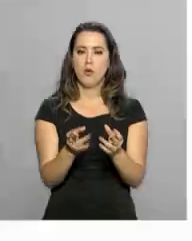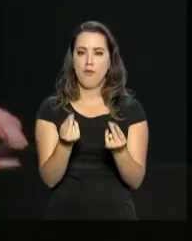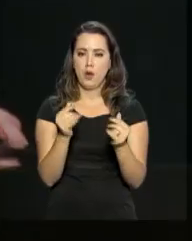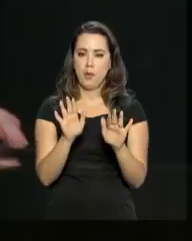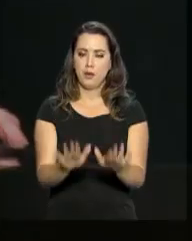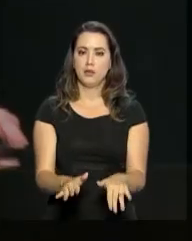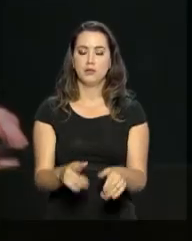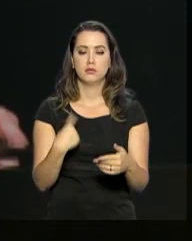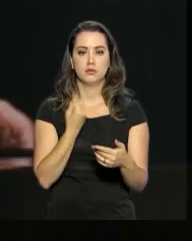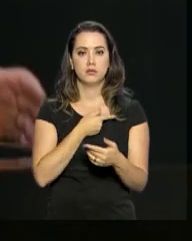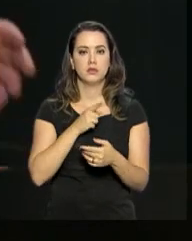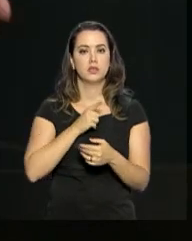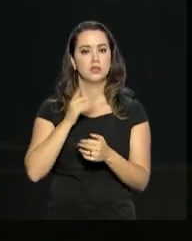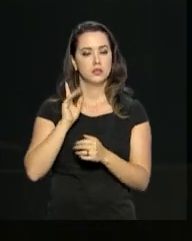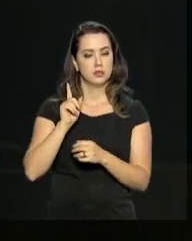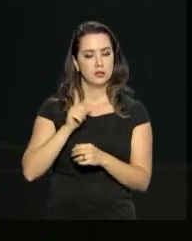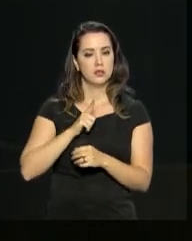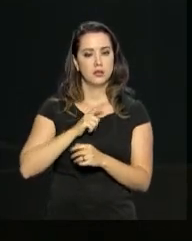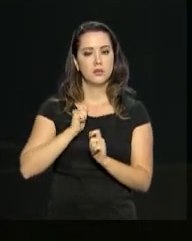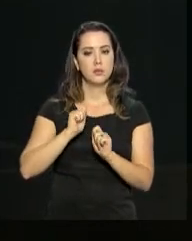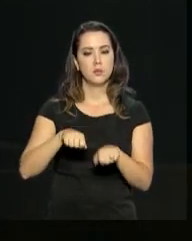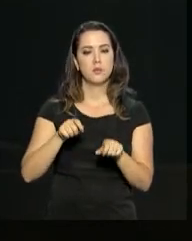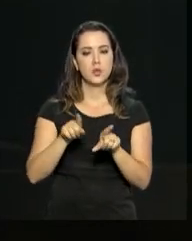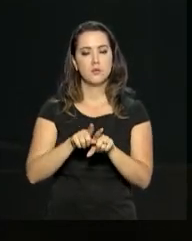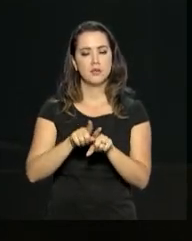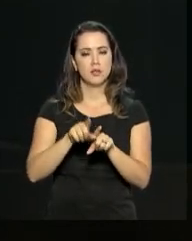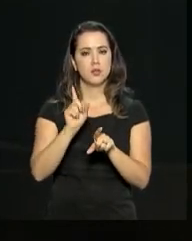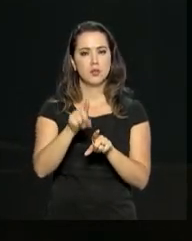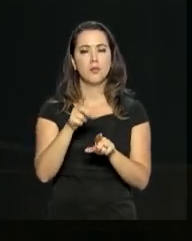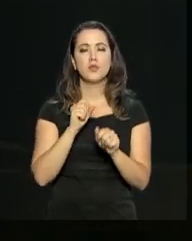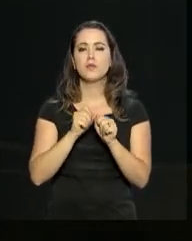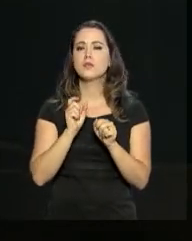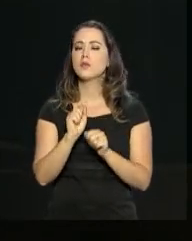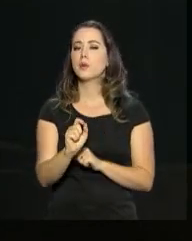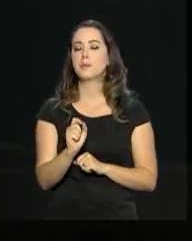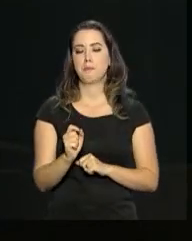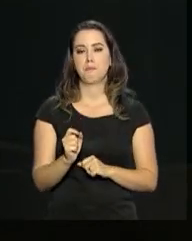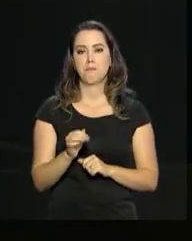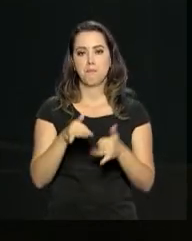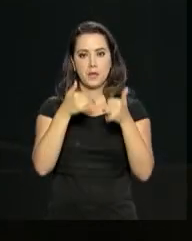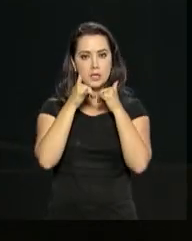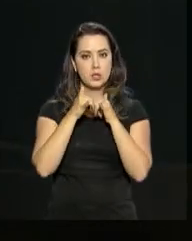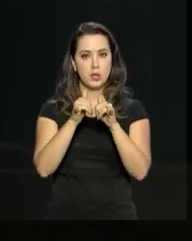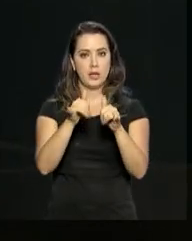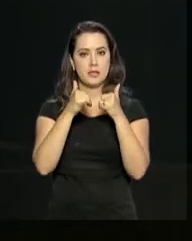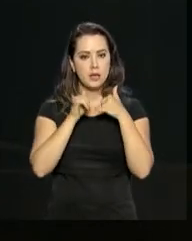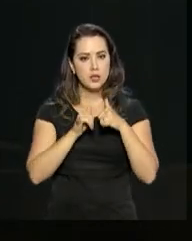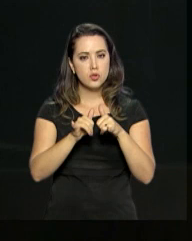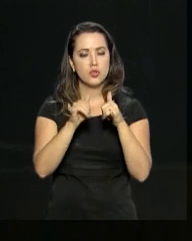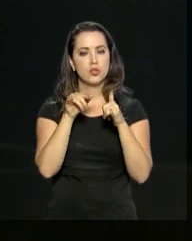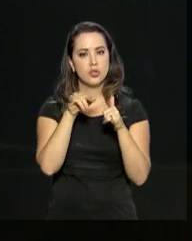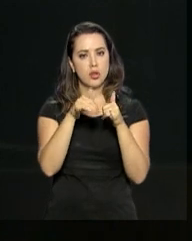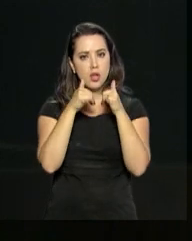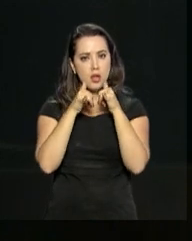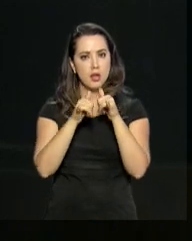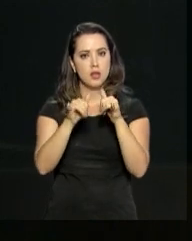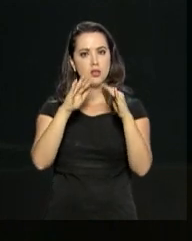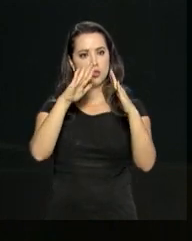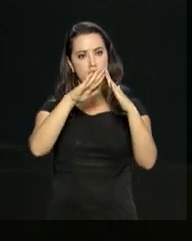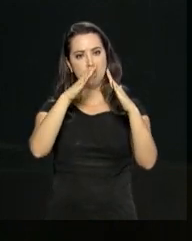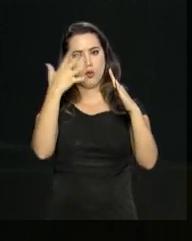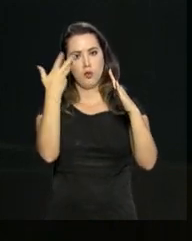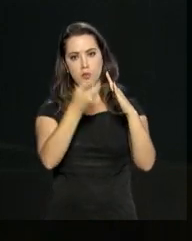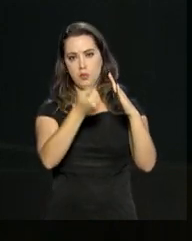barato nós vamos ter condições de é fazer com que essa energia e no caso aqui a energia solar